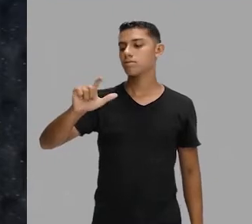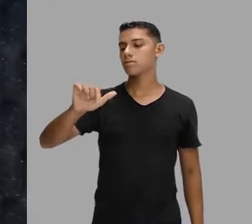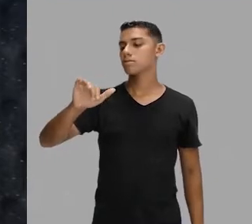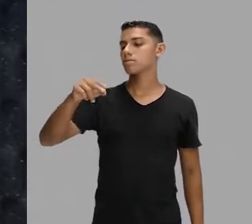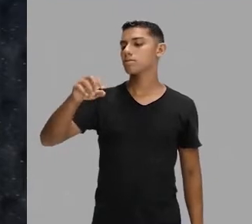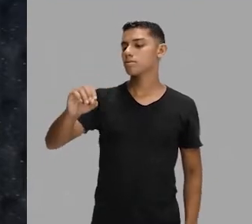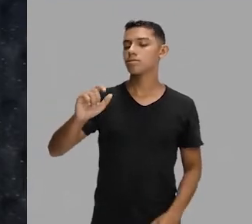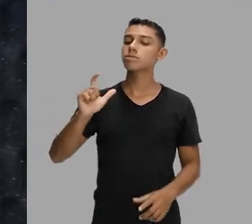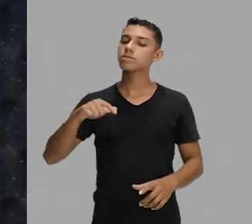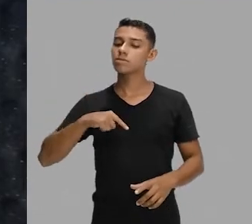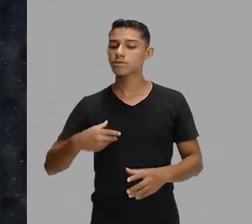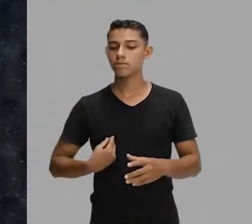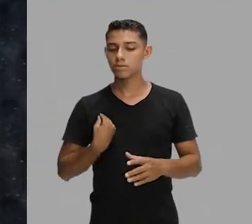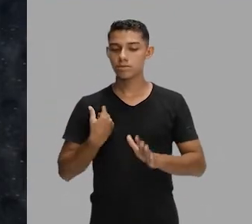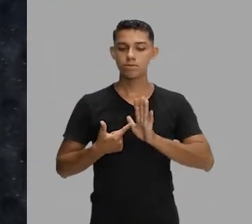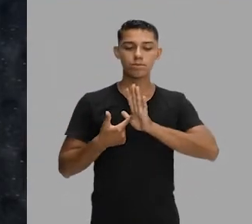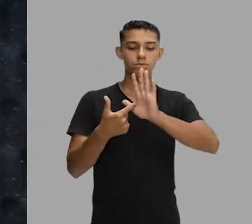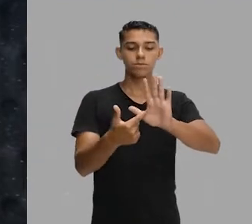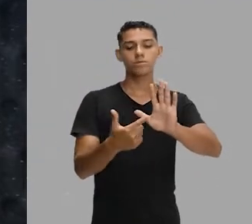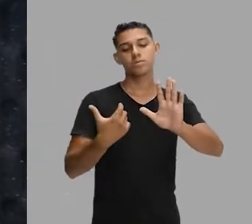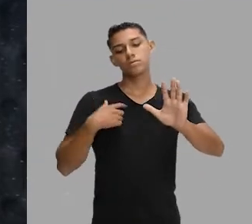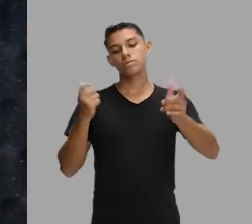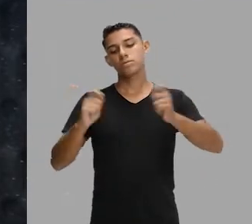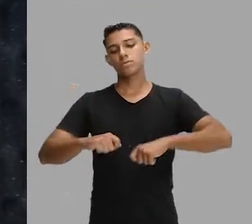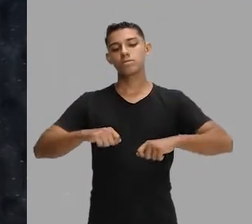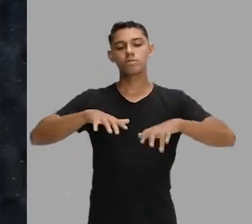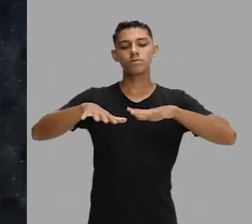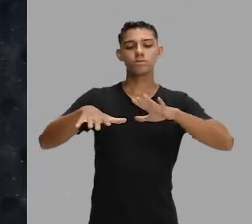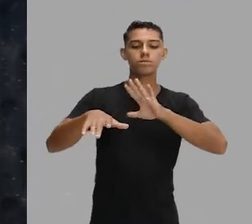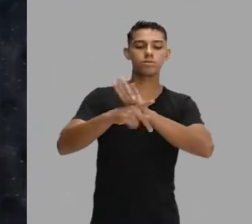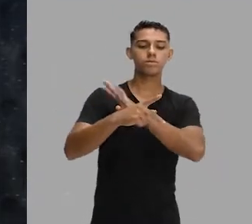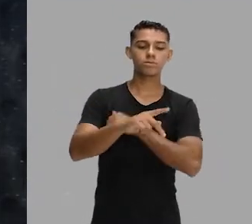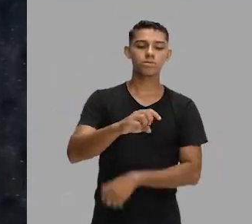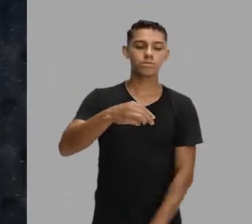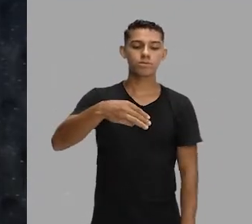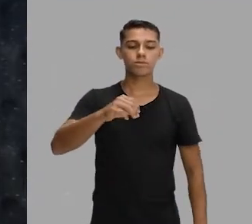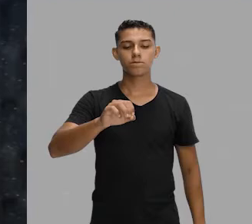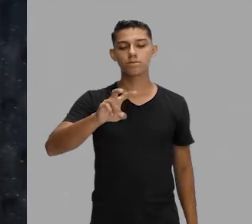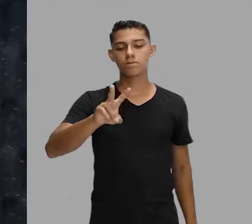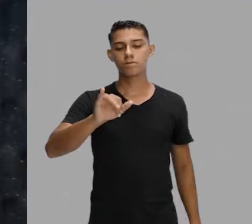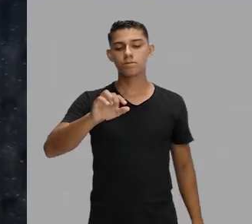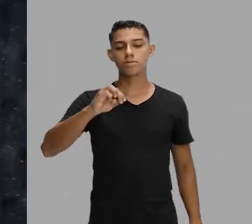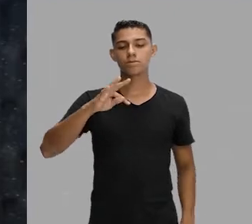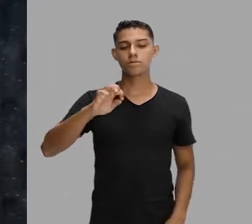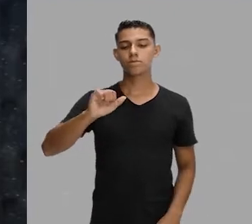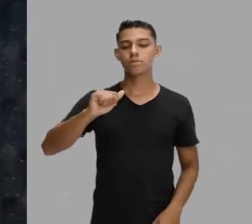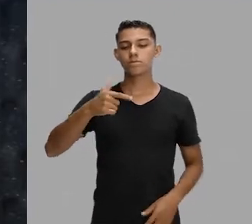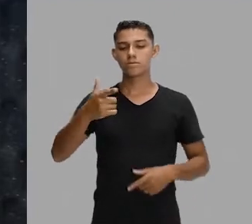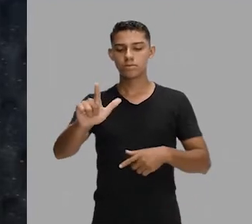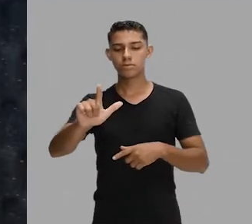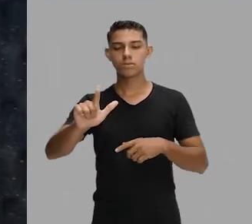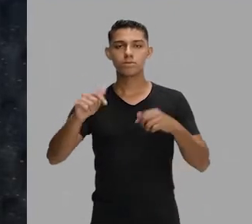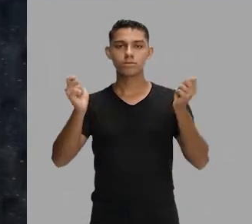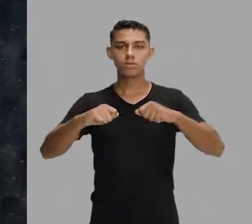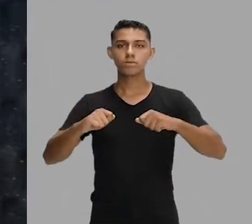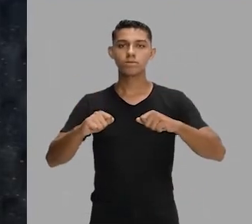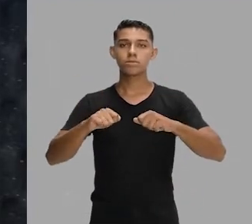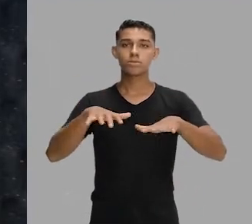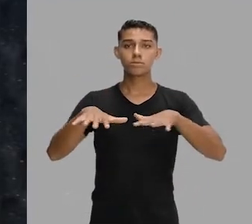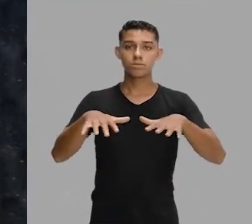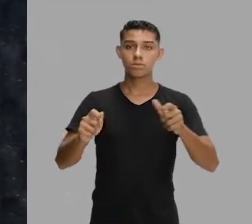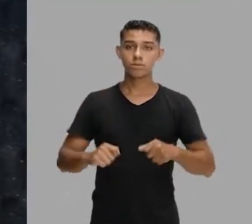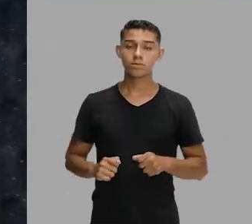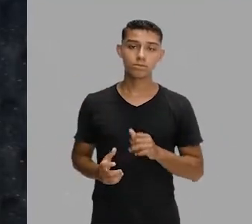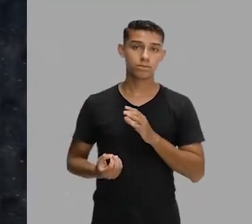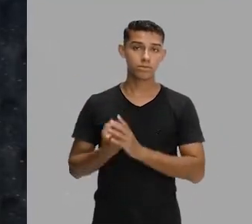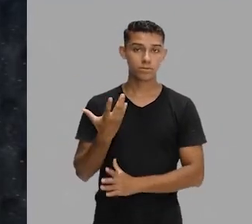Esses elétrons eles apresentam uma mobilidade, eles podem se movimentar. Bom, formando, olha só,